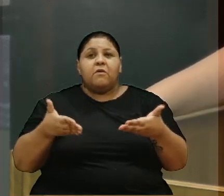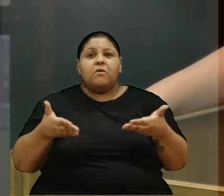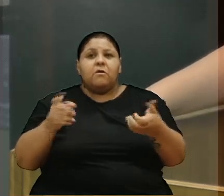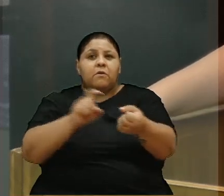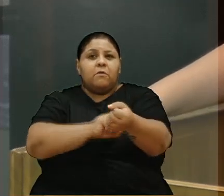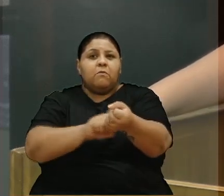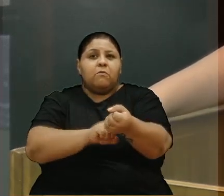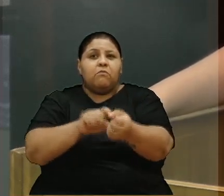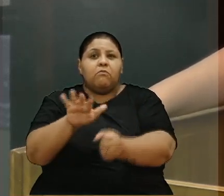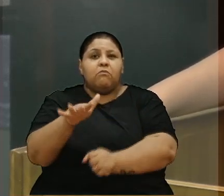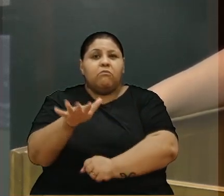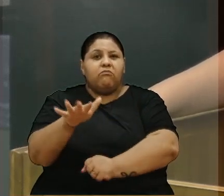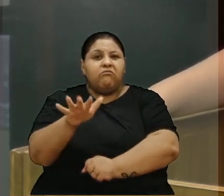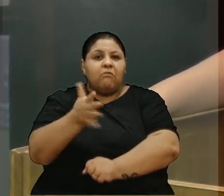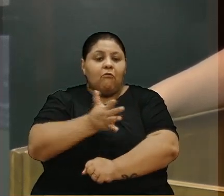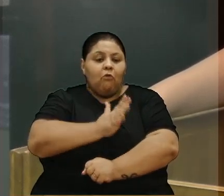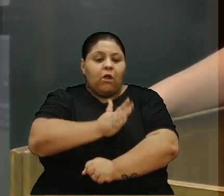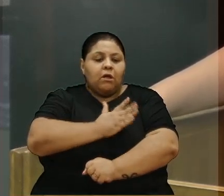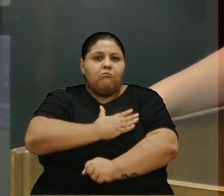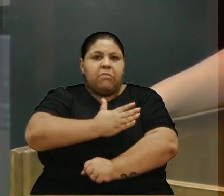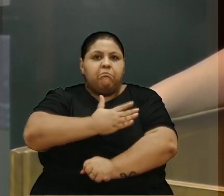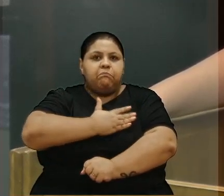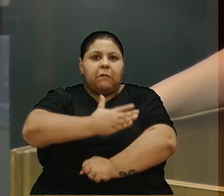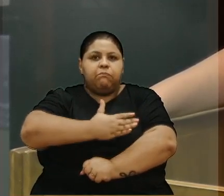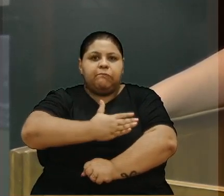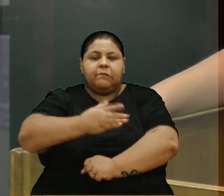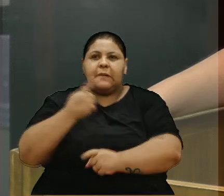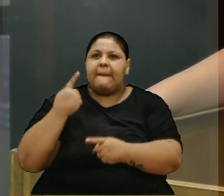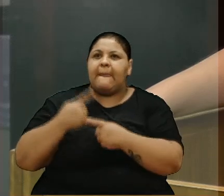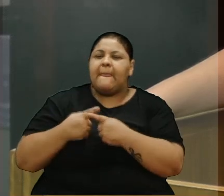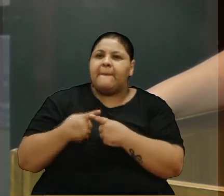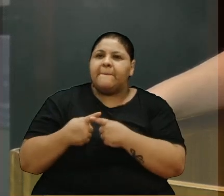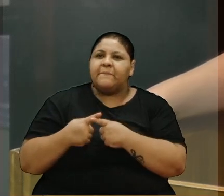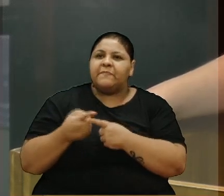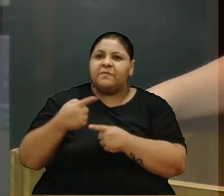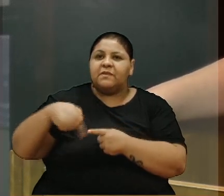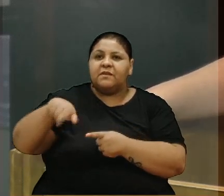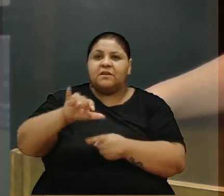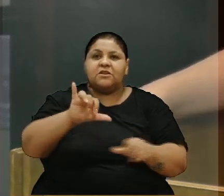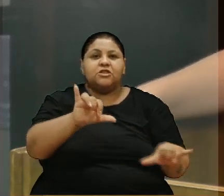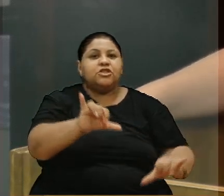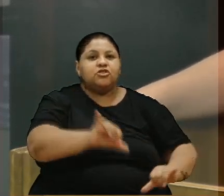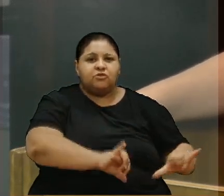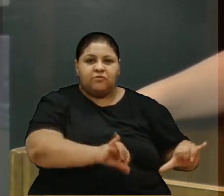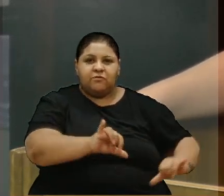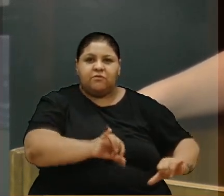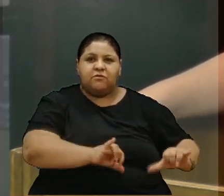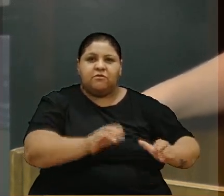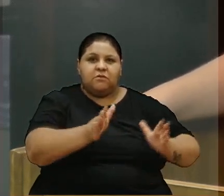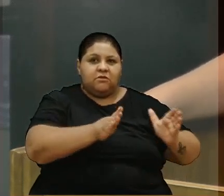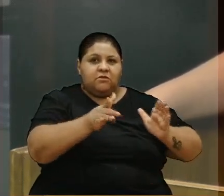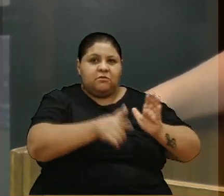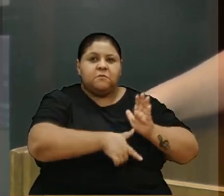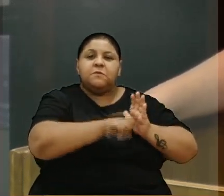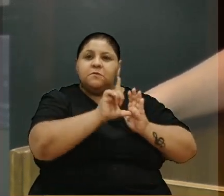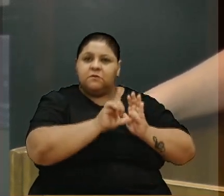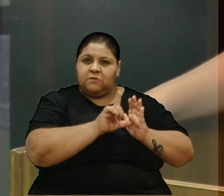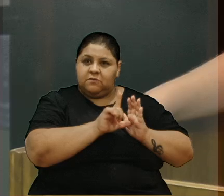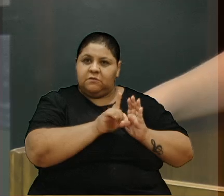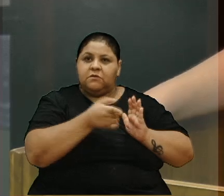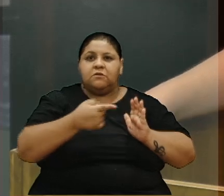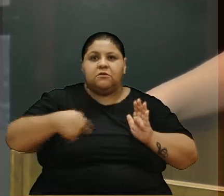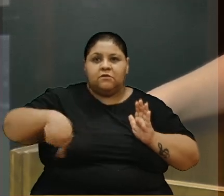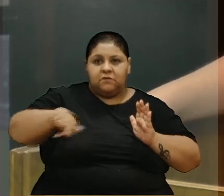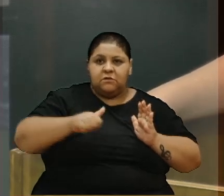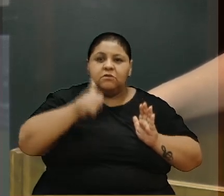estou tremendo, estou com o coração disparado, porque a gente sofreu muito na legislatura passada.